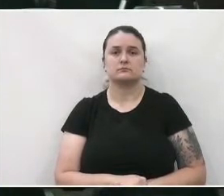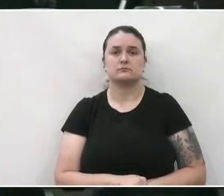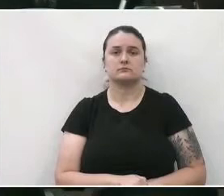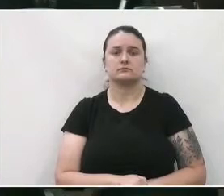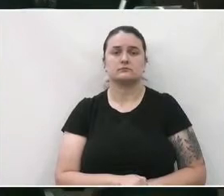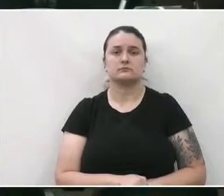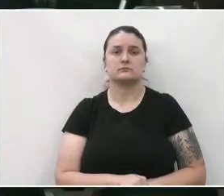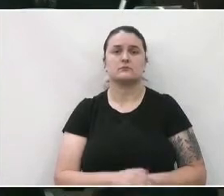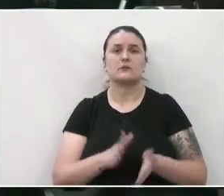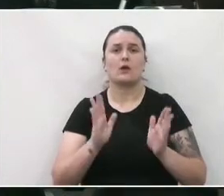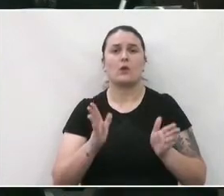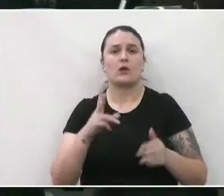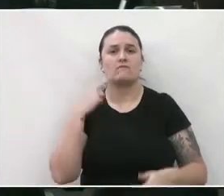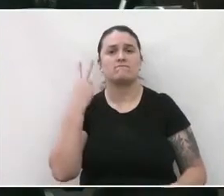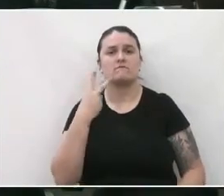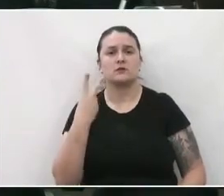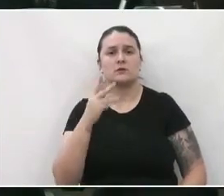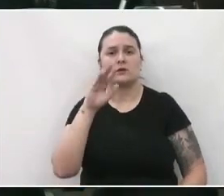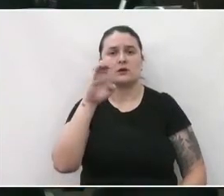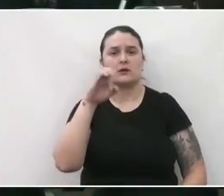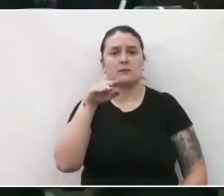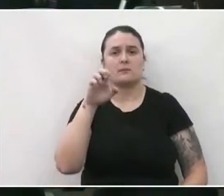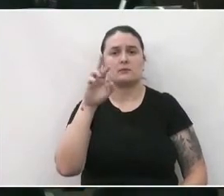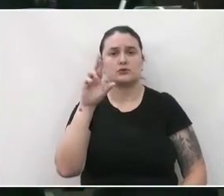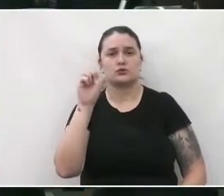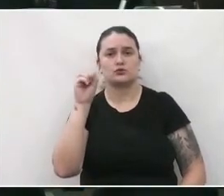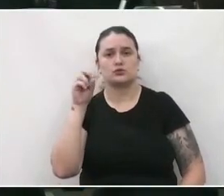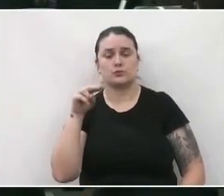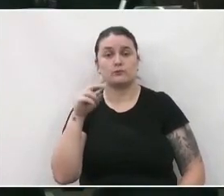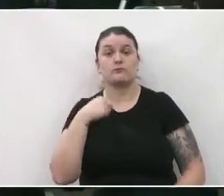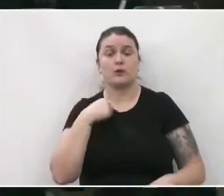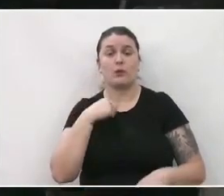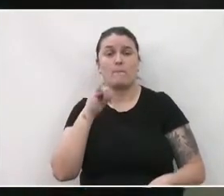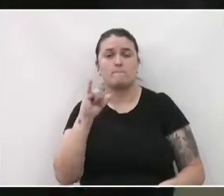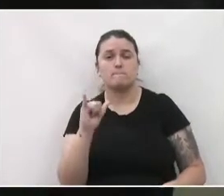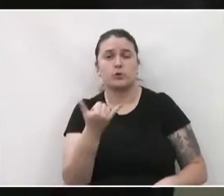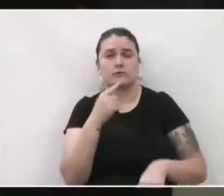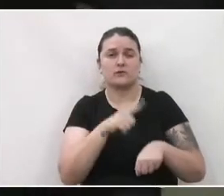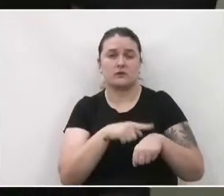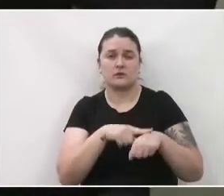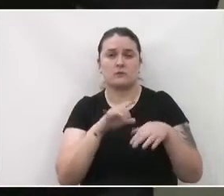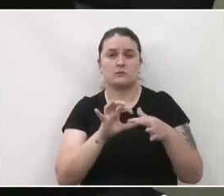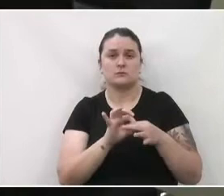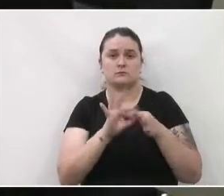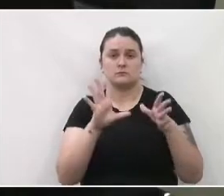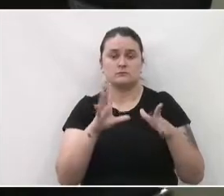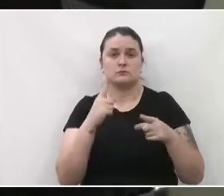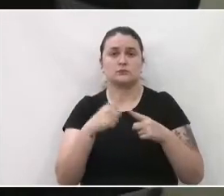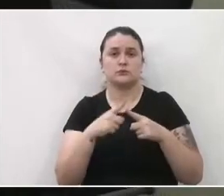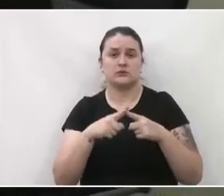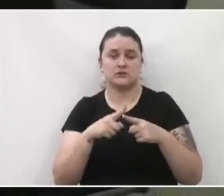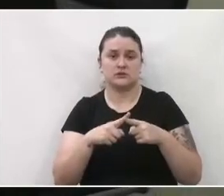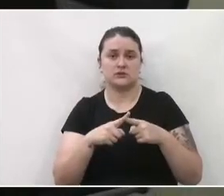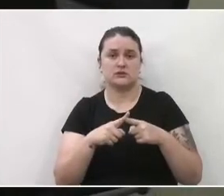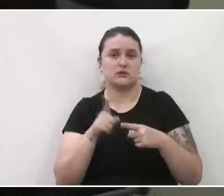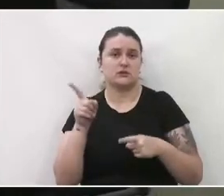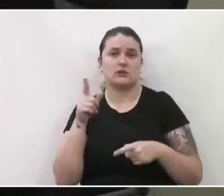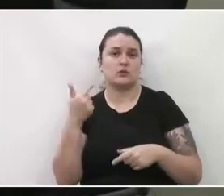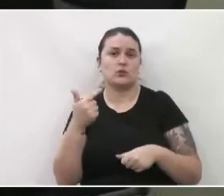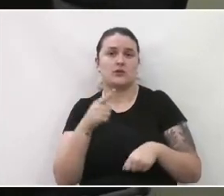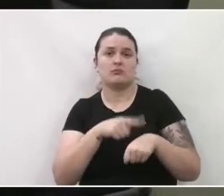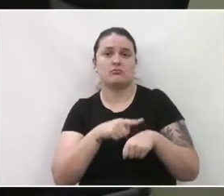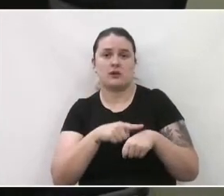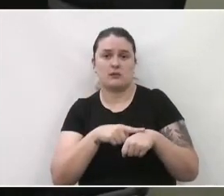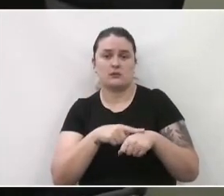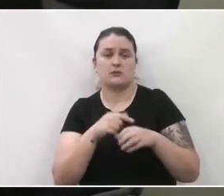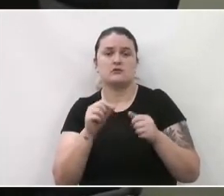Com a palavra, vereador Emerson Lourenço. Eu vou aproveitar a falar na palavra livre, porque ali a gente não tem muito tempo,